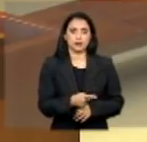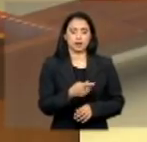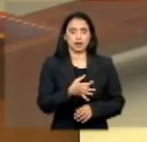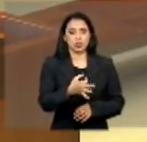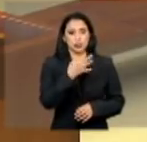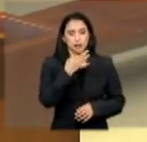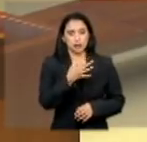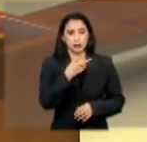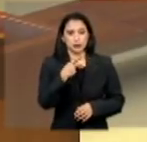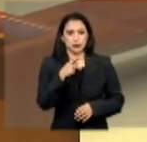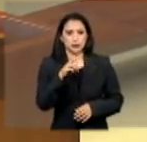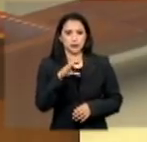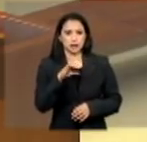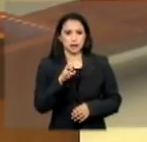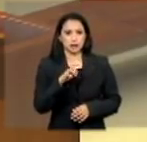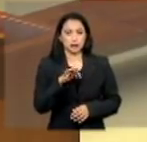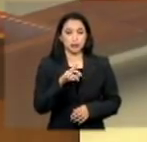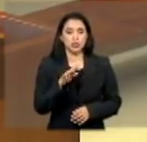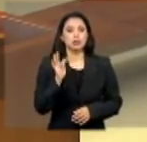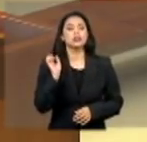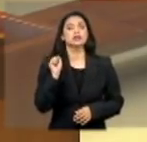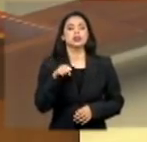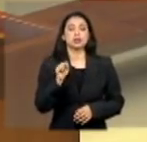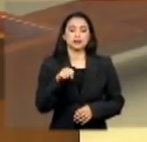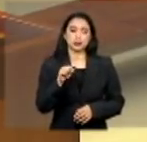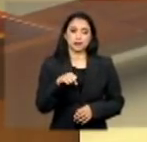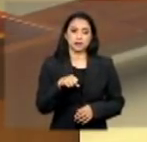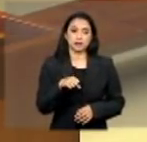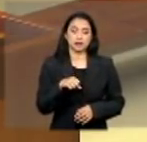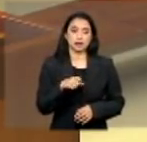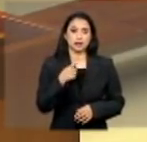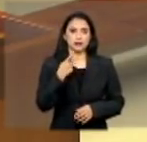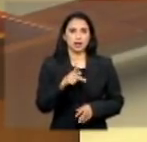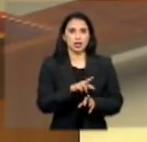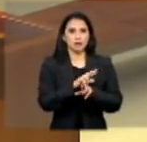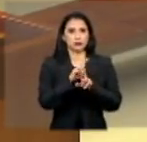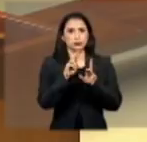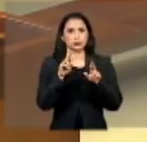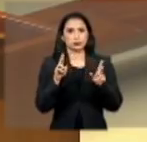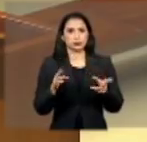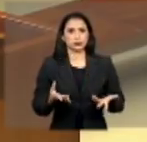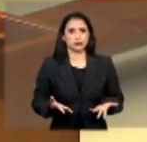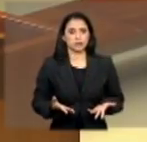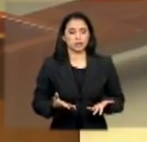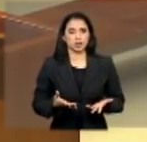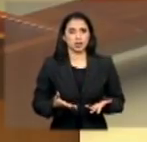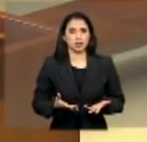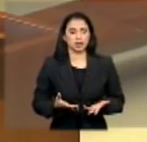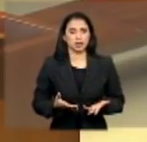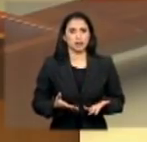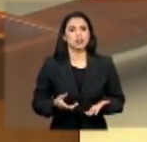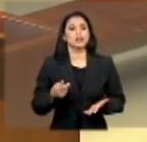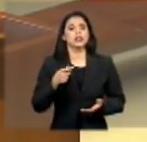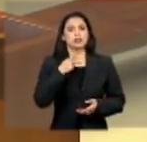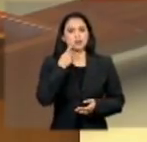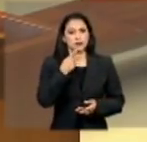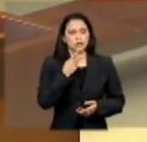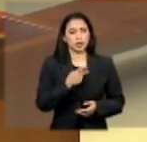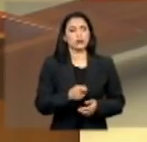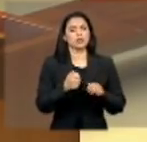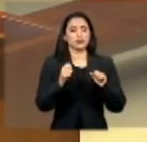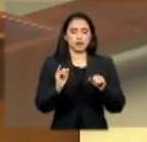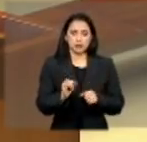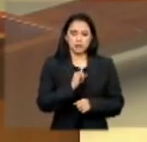paciente sim dizer lhe vários momentos que foi eficaz a sua colaboração